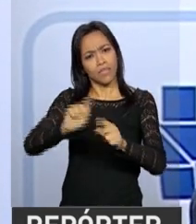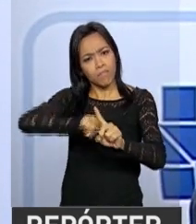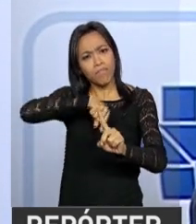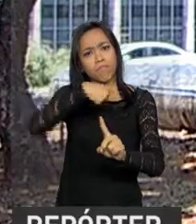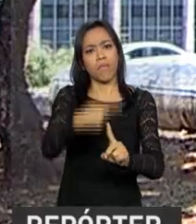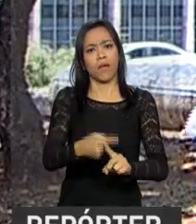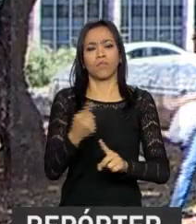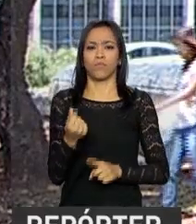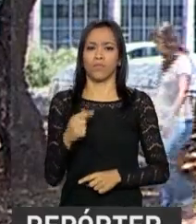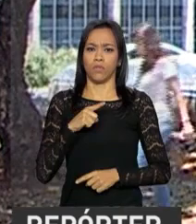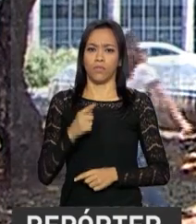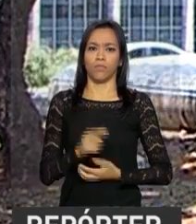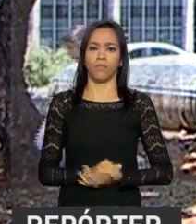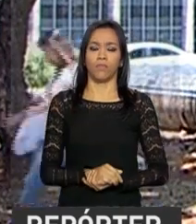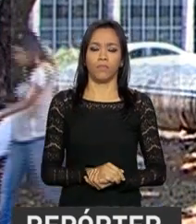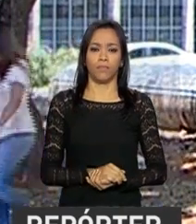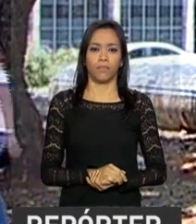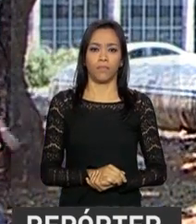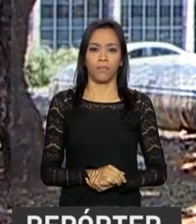temos.